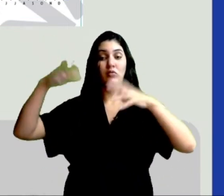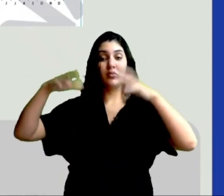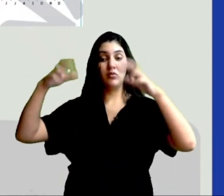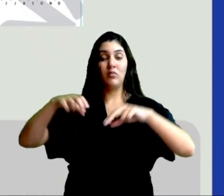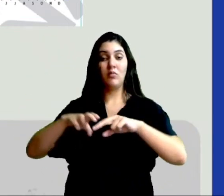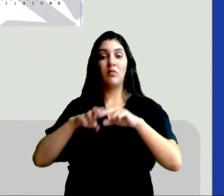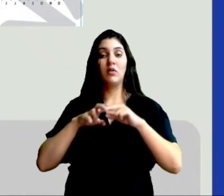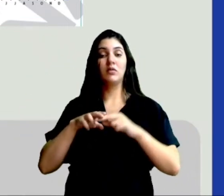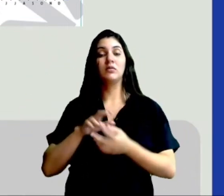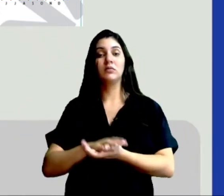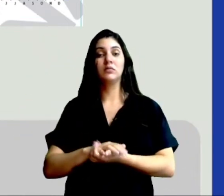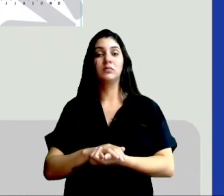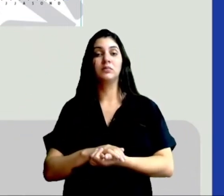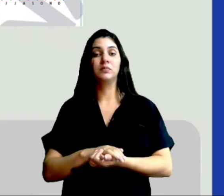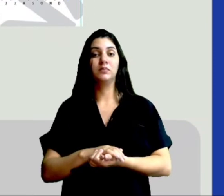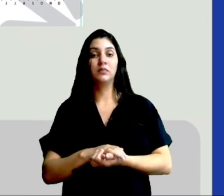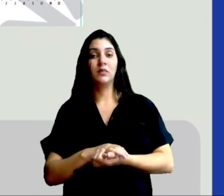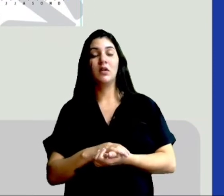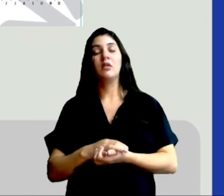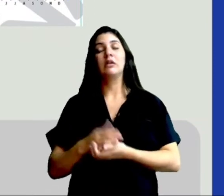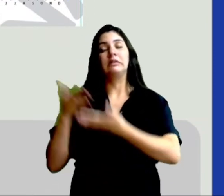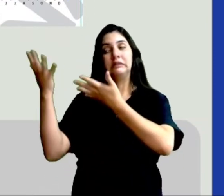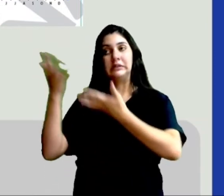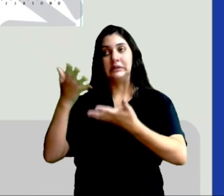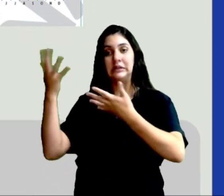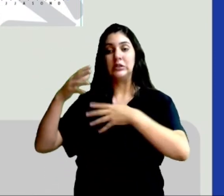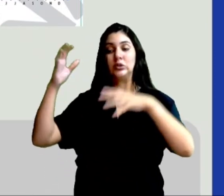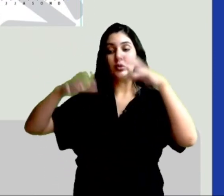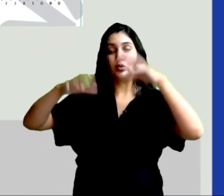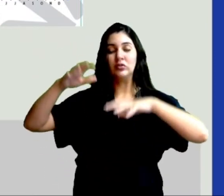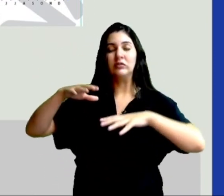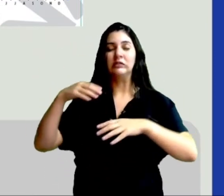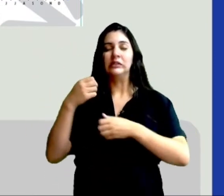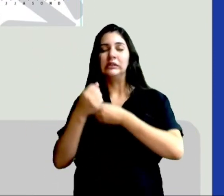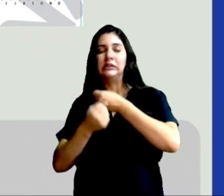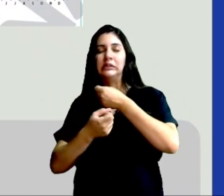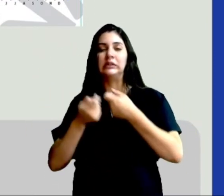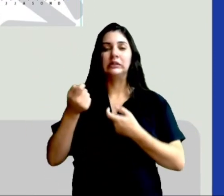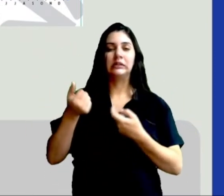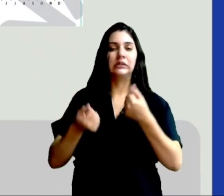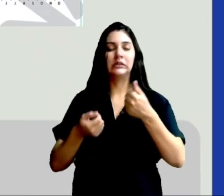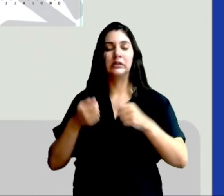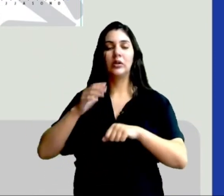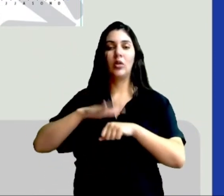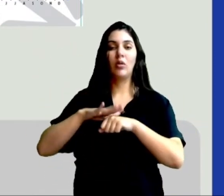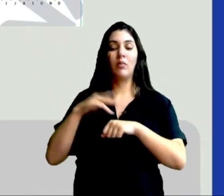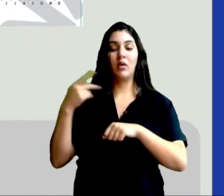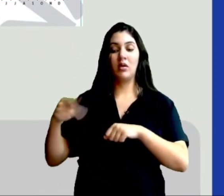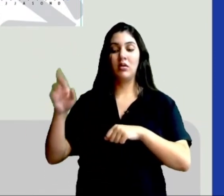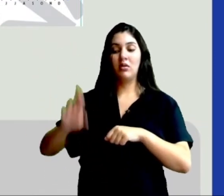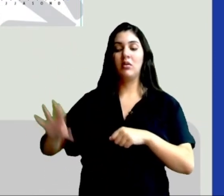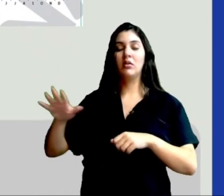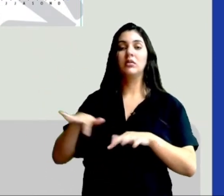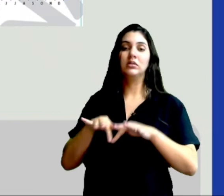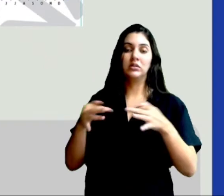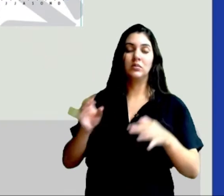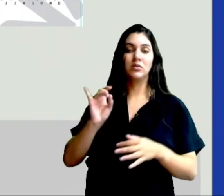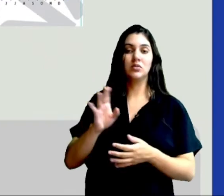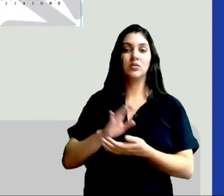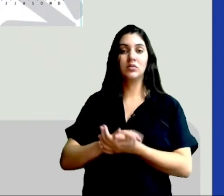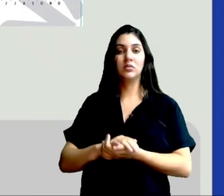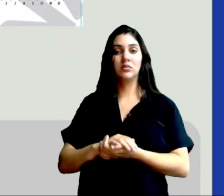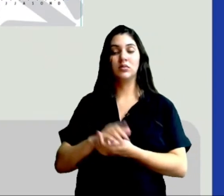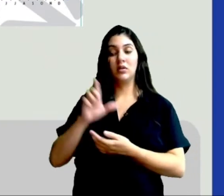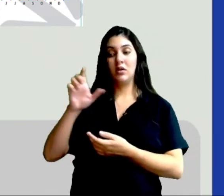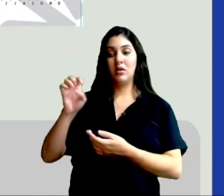das moções, né? As moções que vão trazer chuvas periódicas para essa região. Então, basicamente é isso, né?